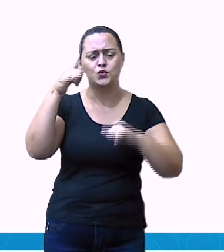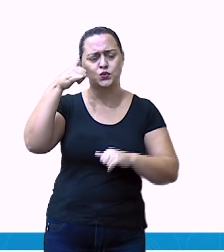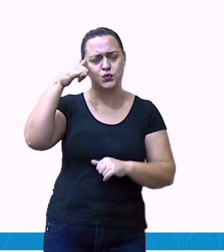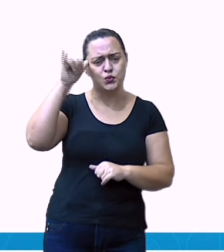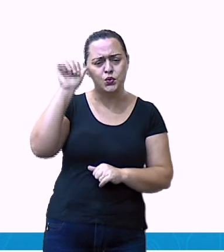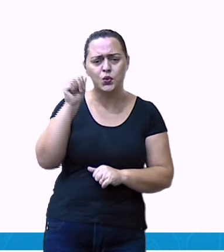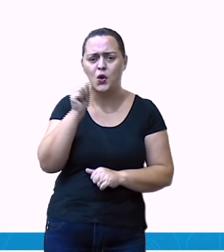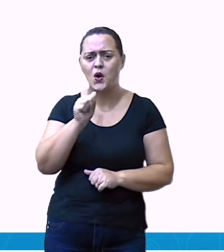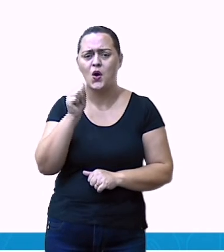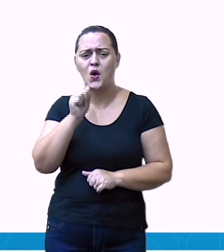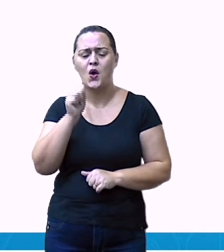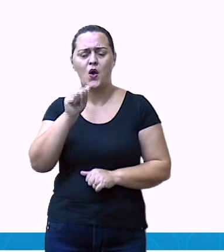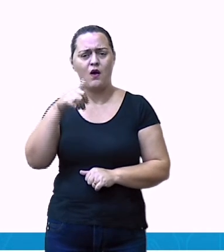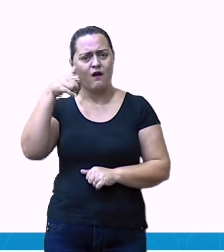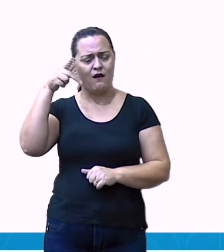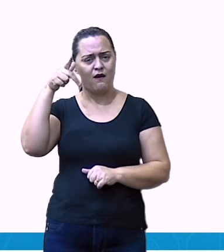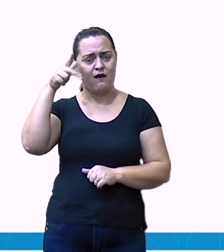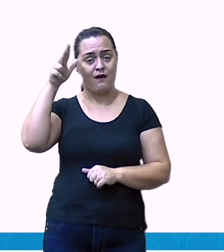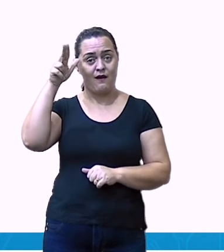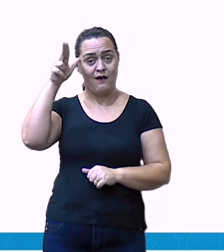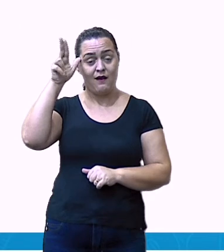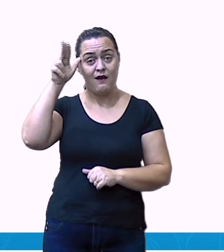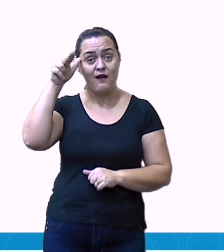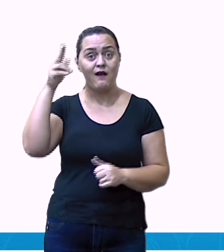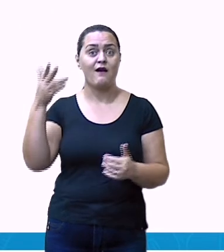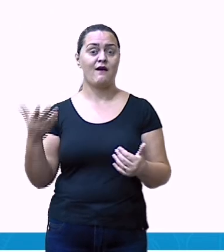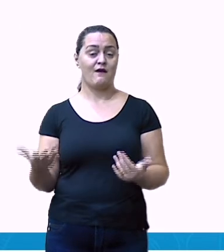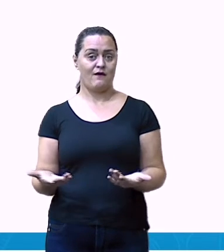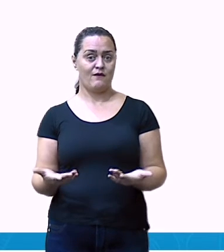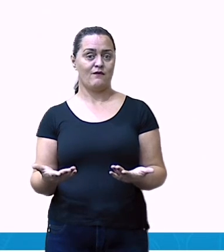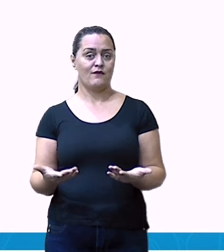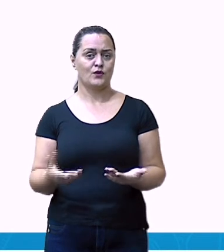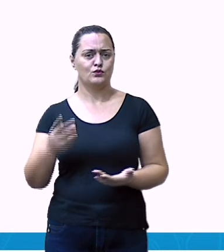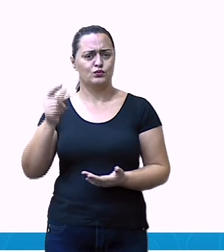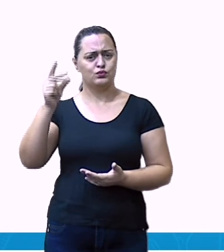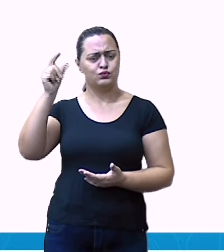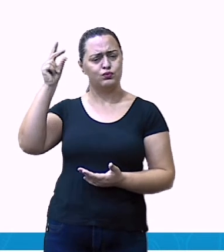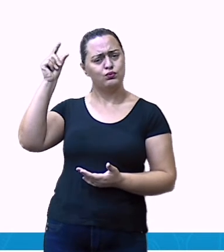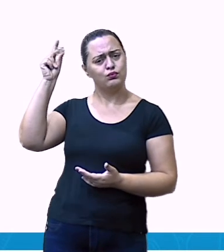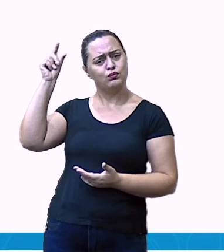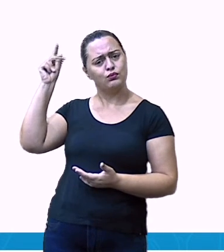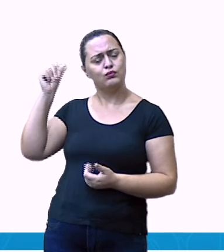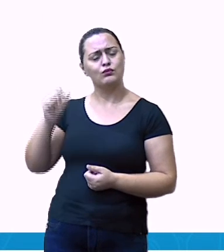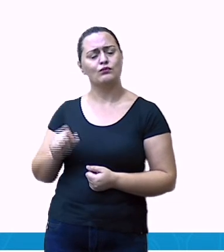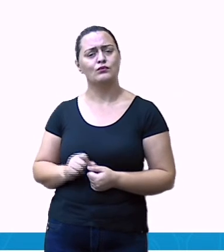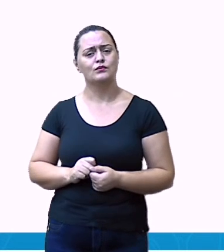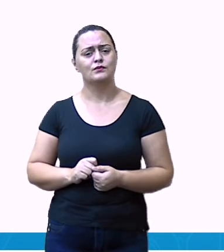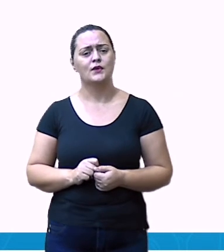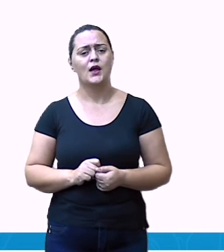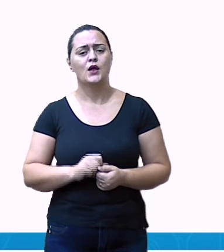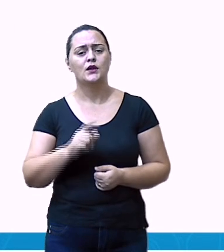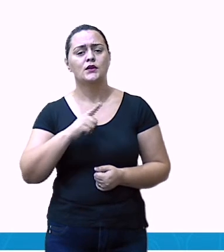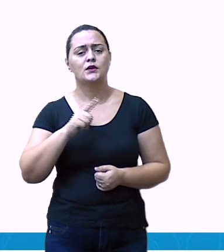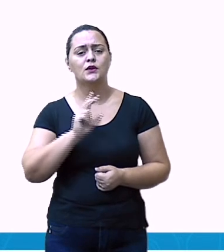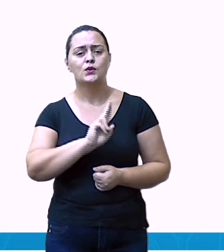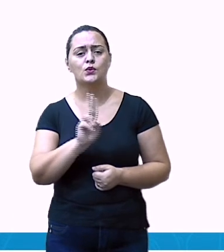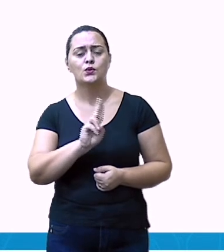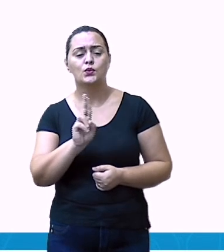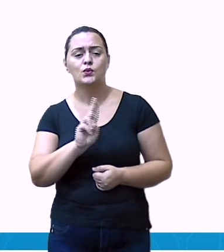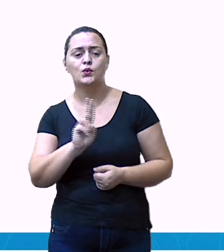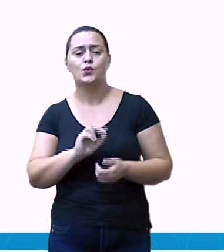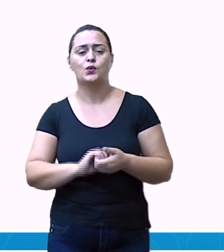mais conhecidas e, por serem pinturas feitas em rochas, são chamadas de rupestres. Os artistas da